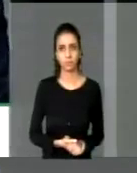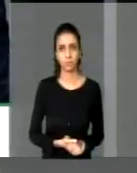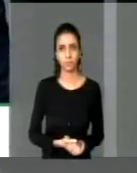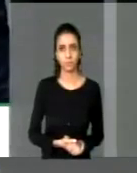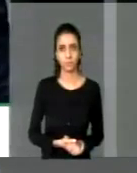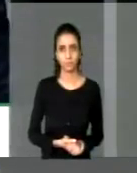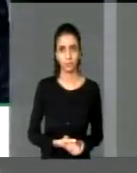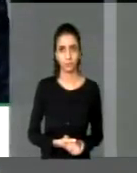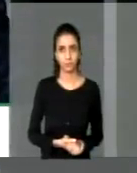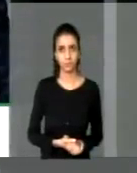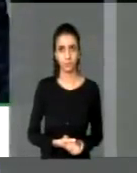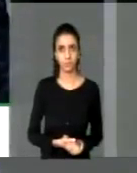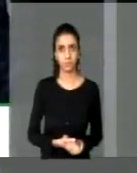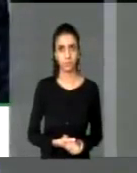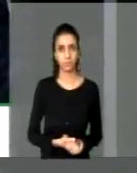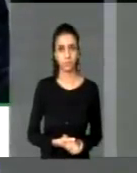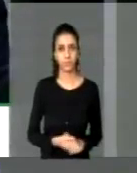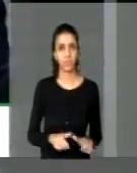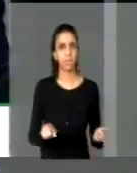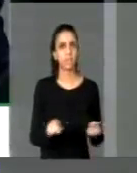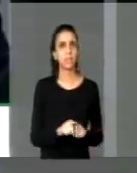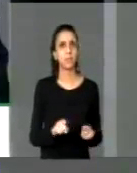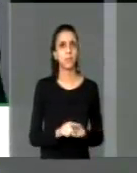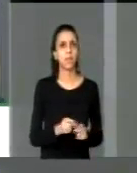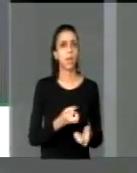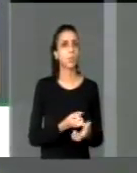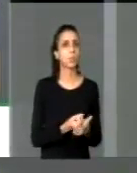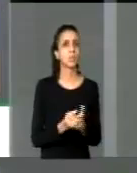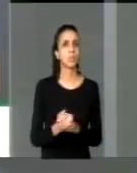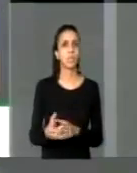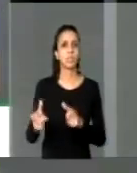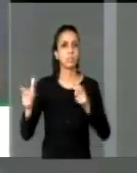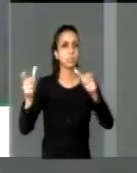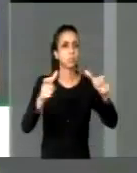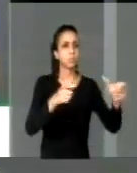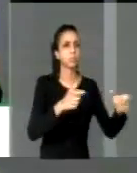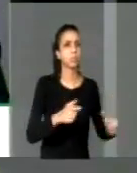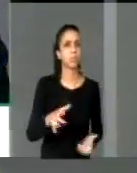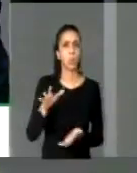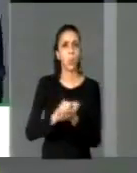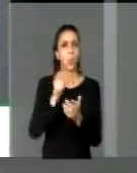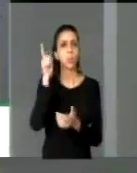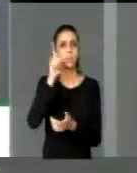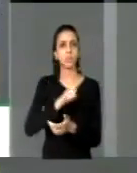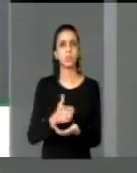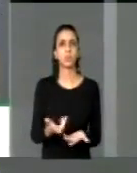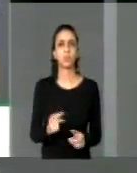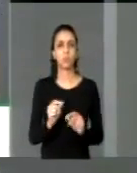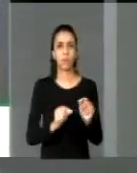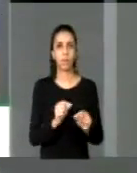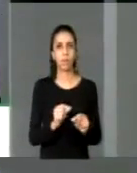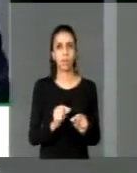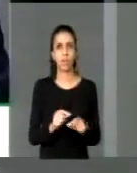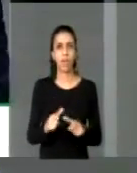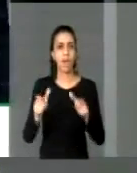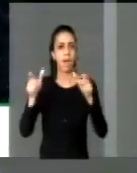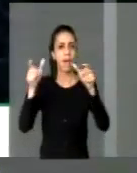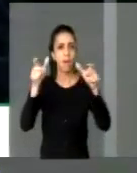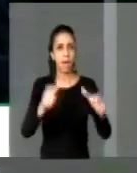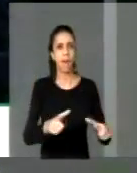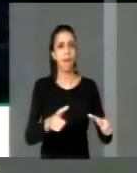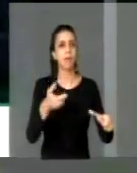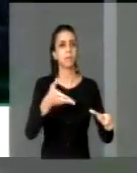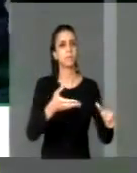e o maior número de áreas arrematadas, o que dá um demonstrativo claro, que são as áreas que são colocadas